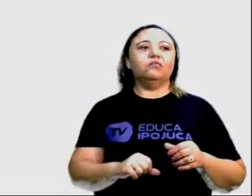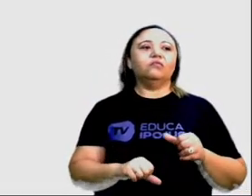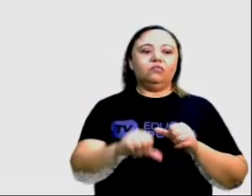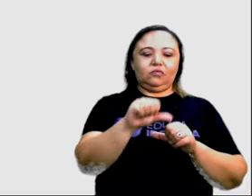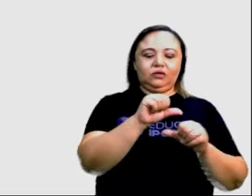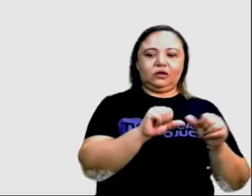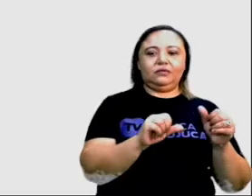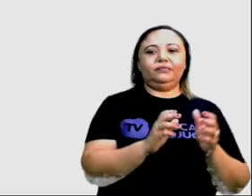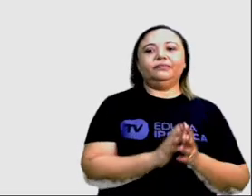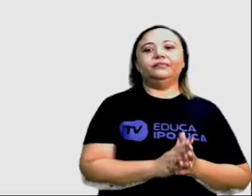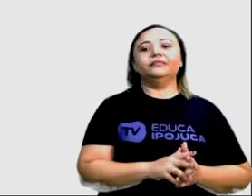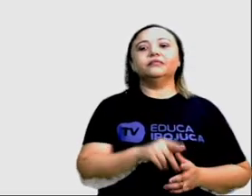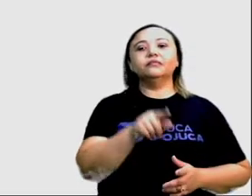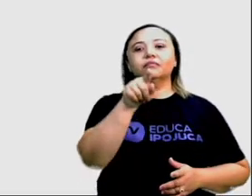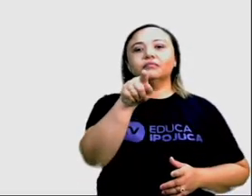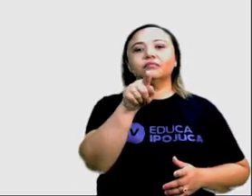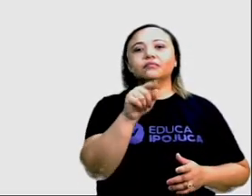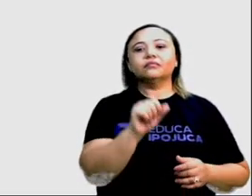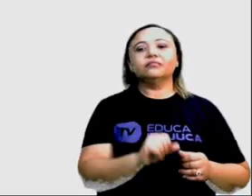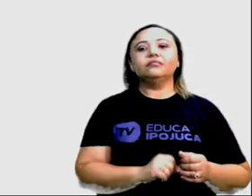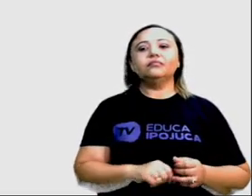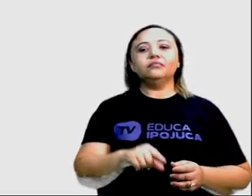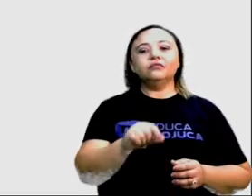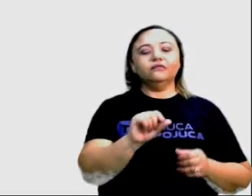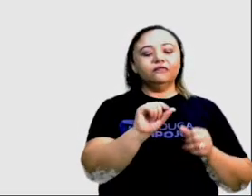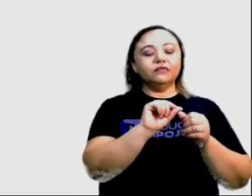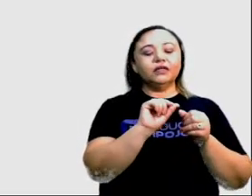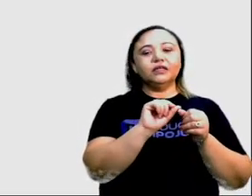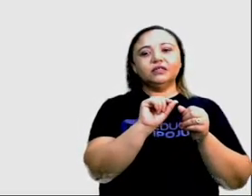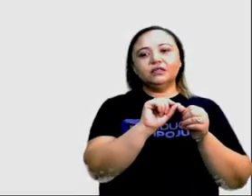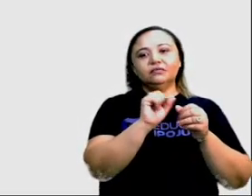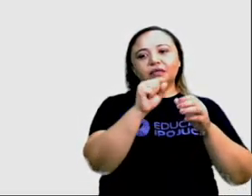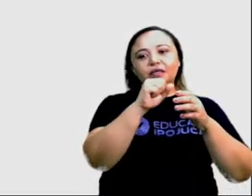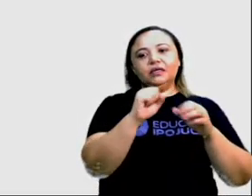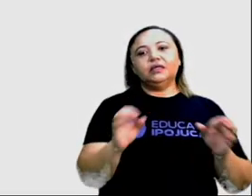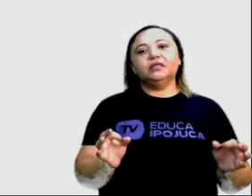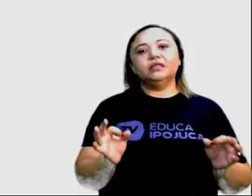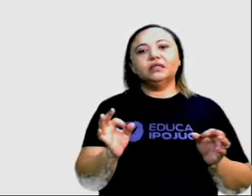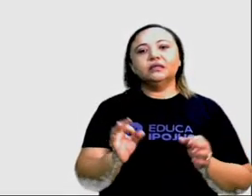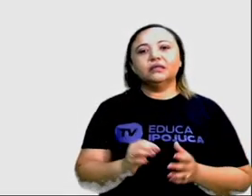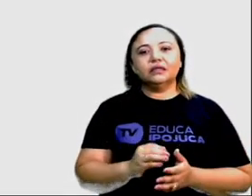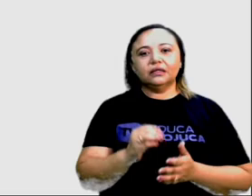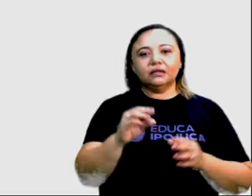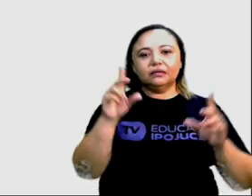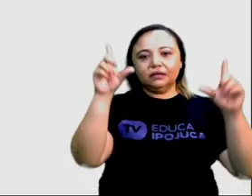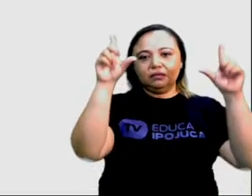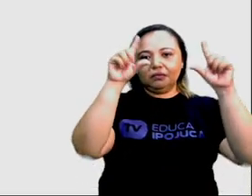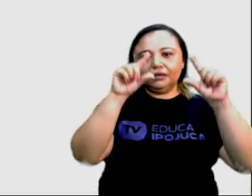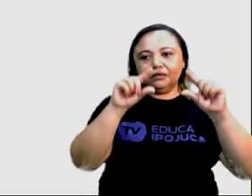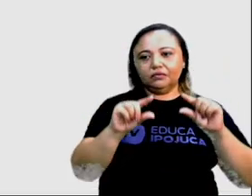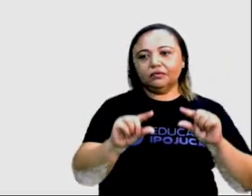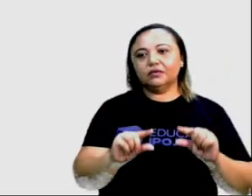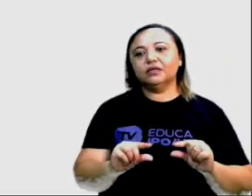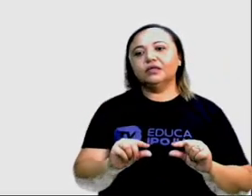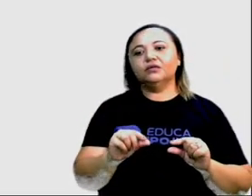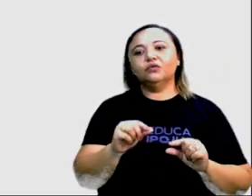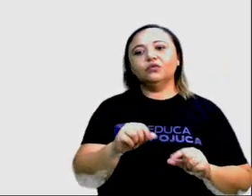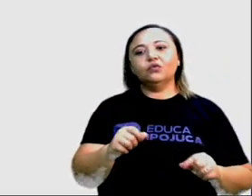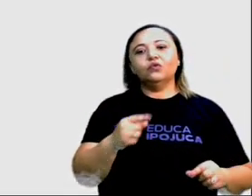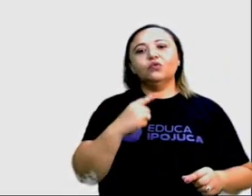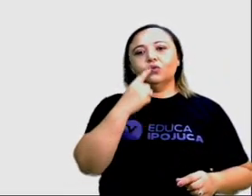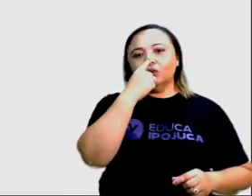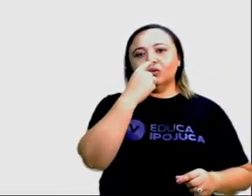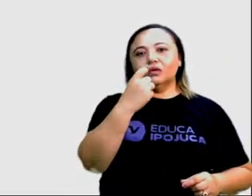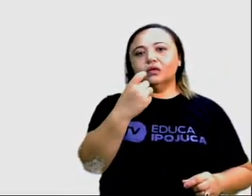você. E você? O que você faz para amenizar os aspectos dos resíduos na natureza? Será que você está ajudando